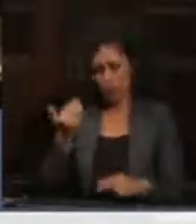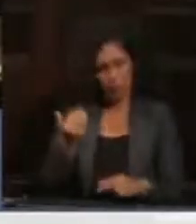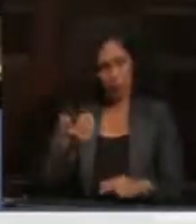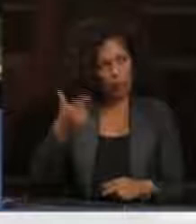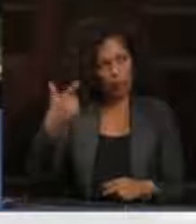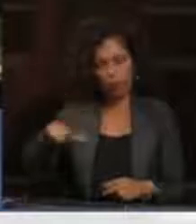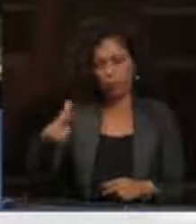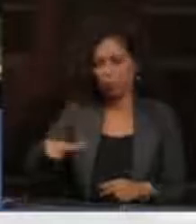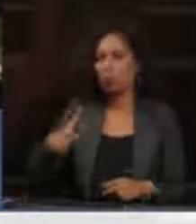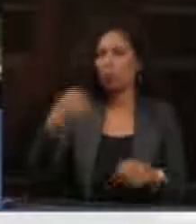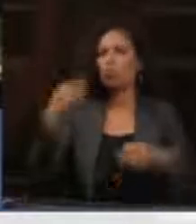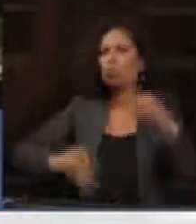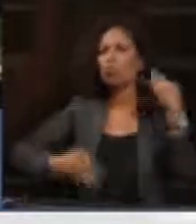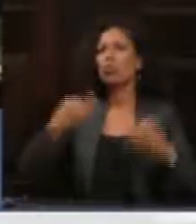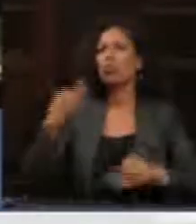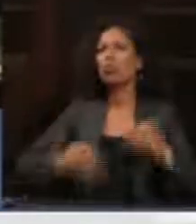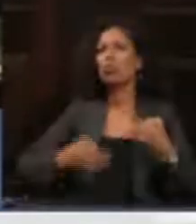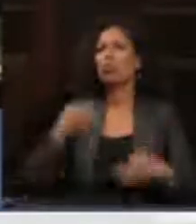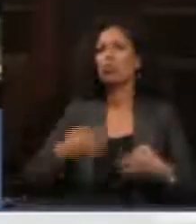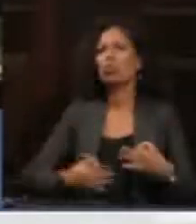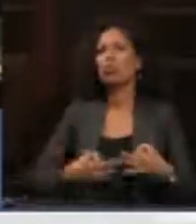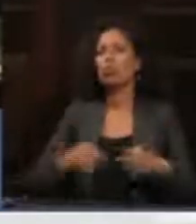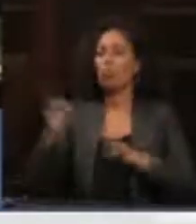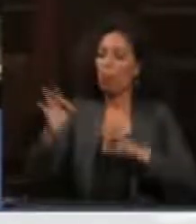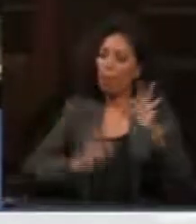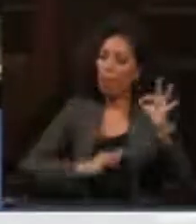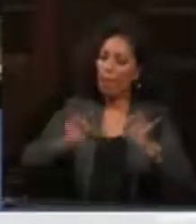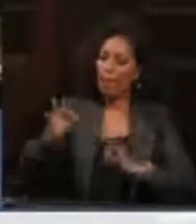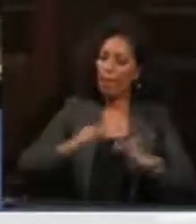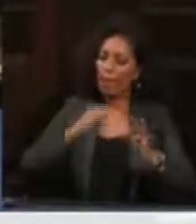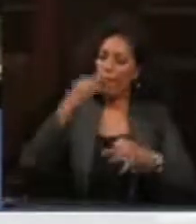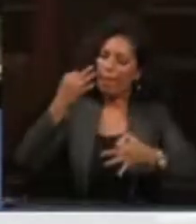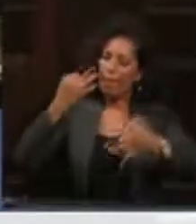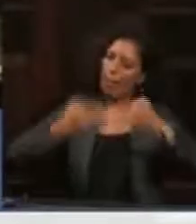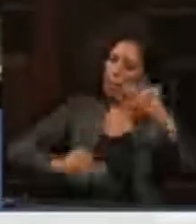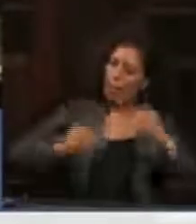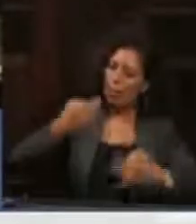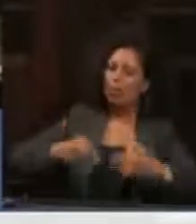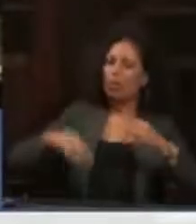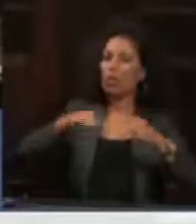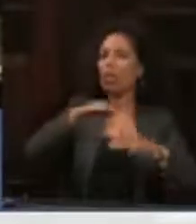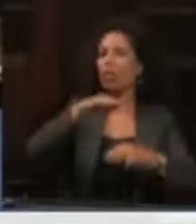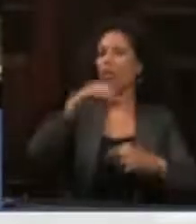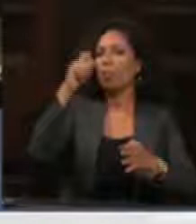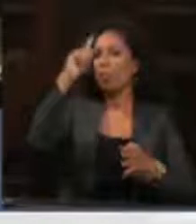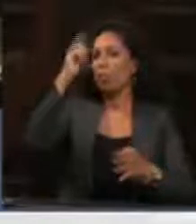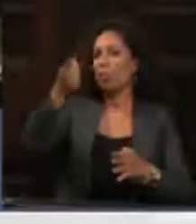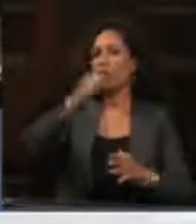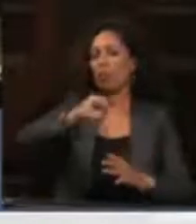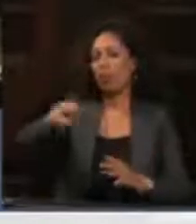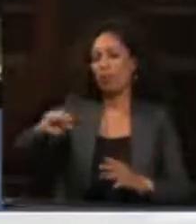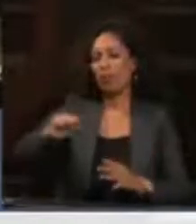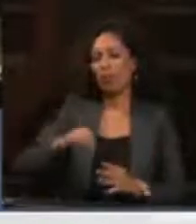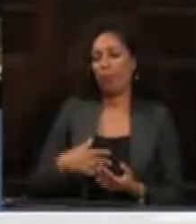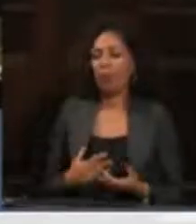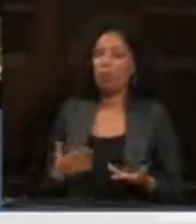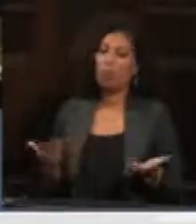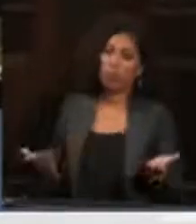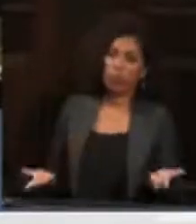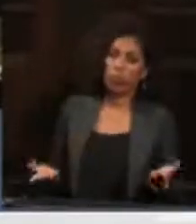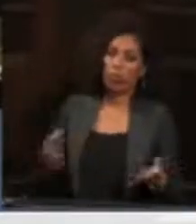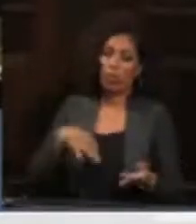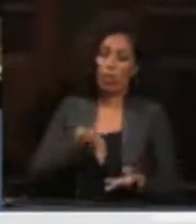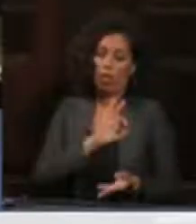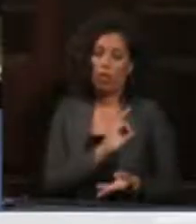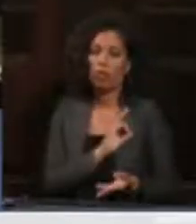sistema de justiça feito para isso, para julgar. Então a gente sabe que a polícia, quando